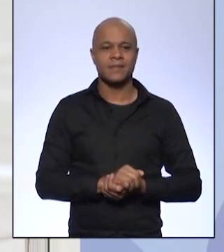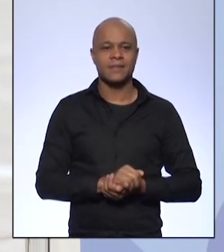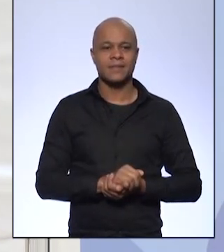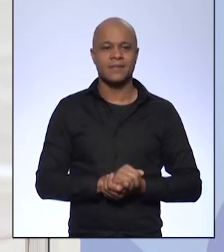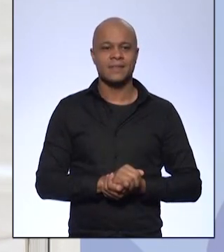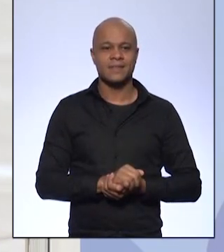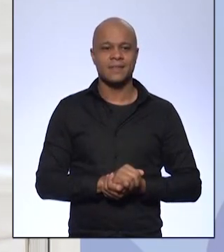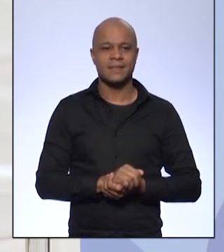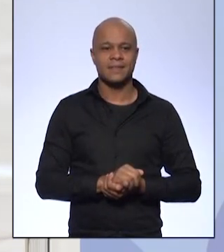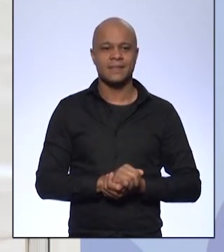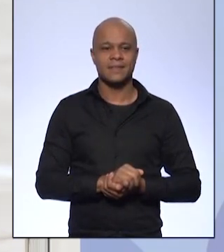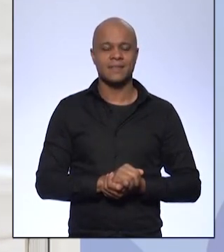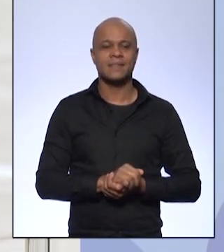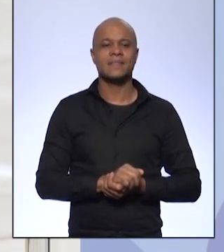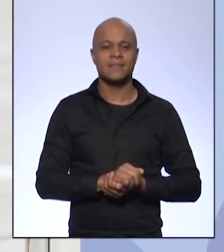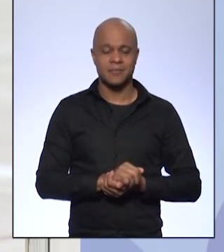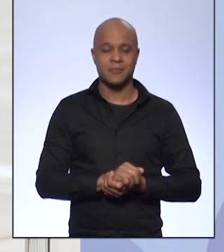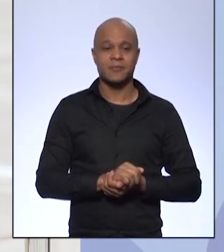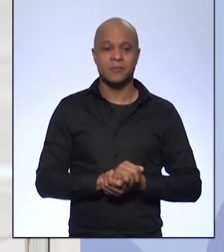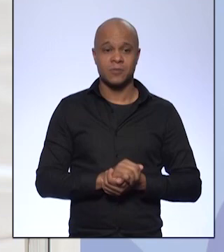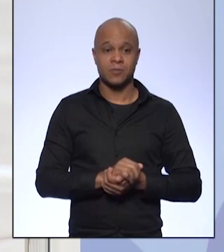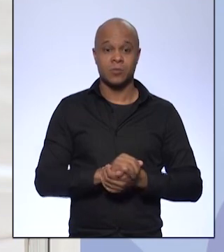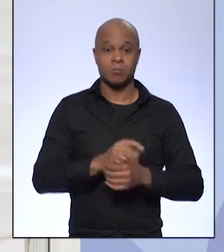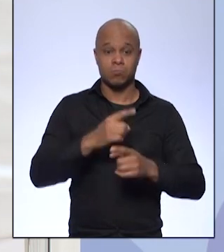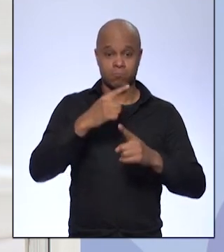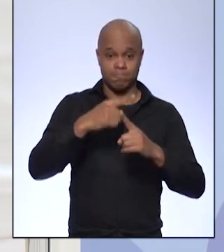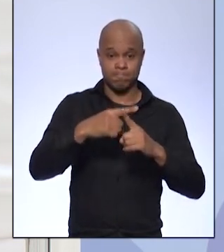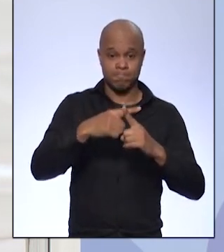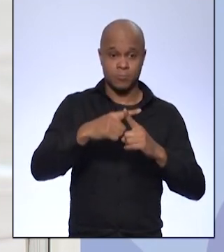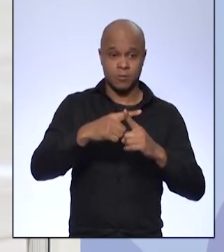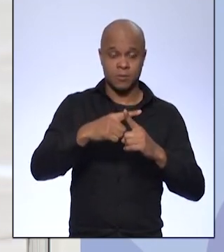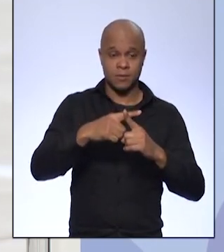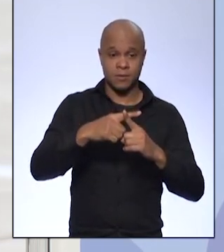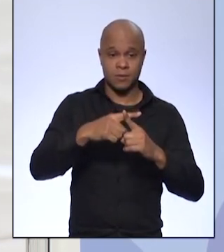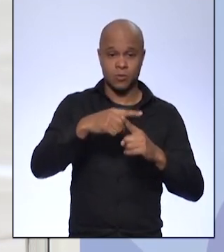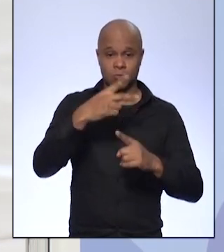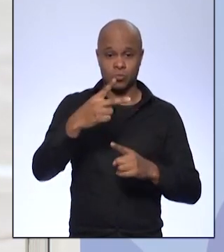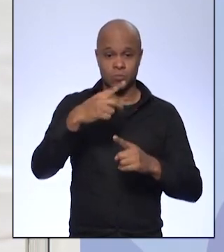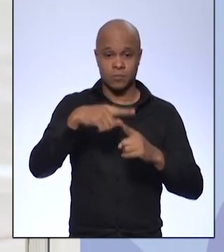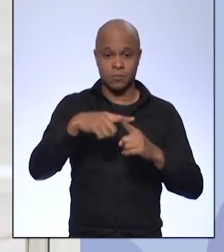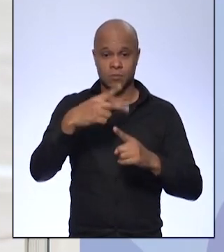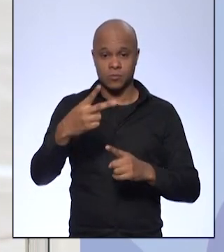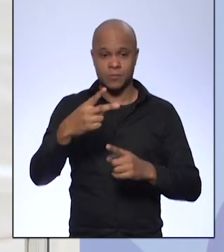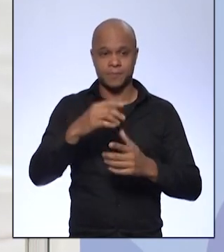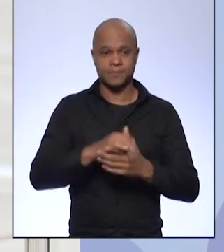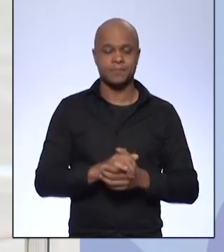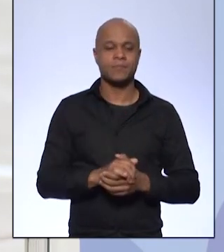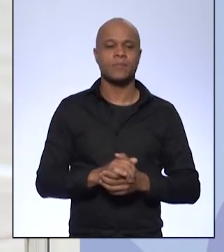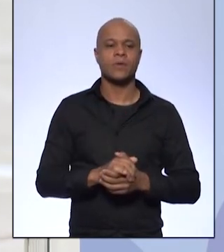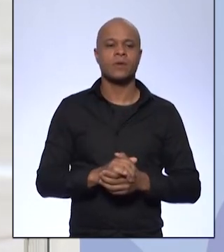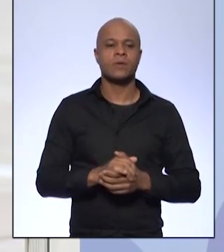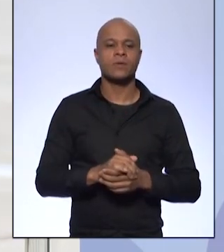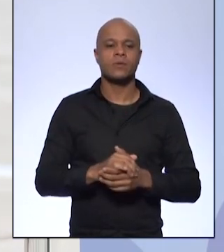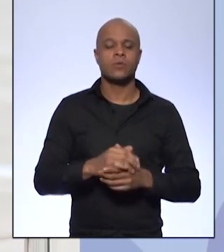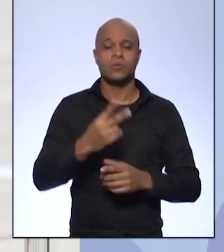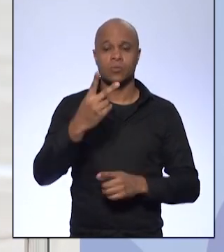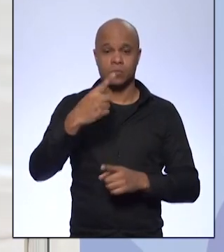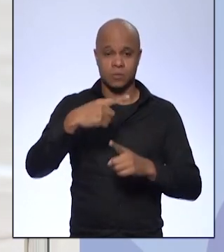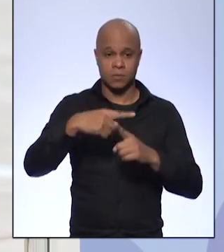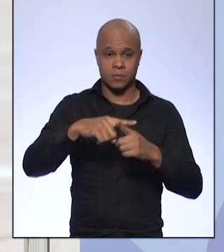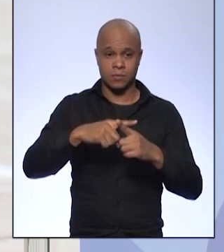multiplicar as raízes 2 a 2 e somar. Então, vamos lá. 2 vezes 3